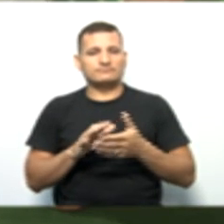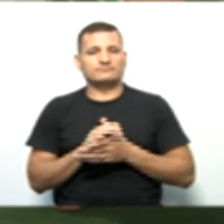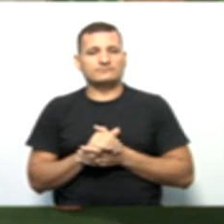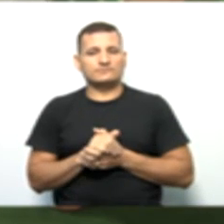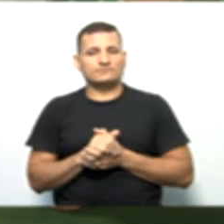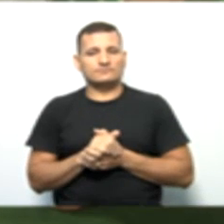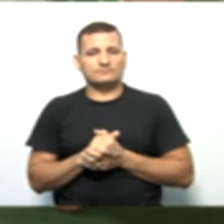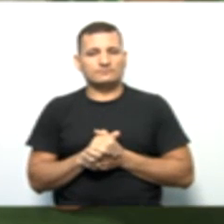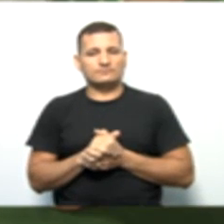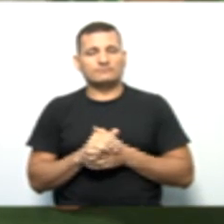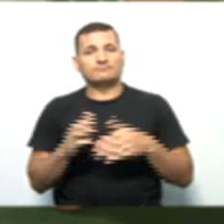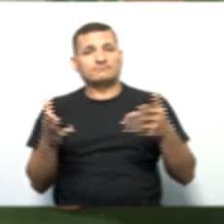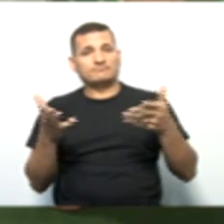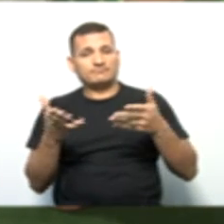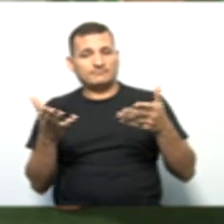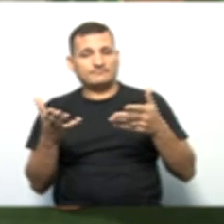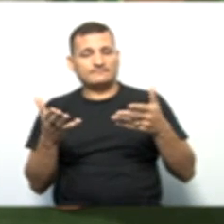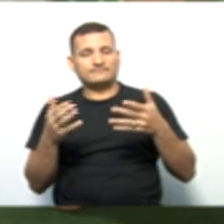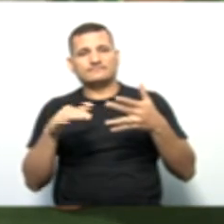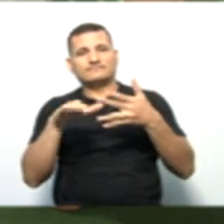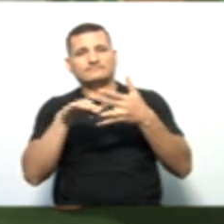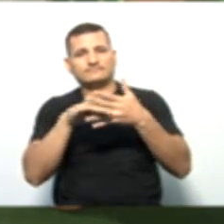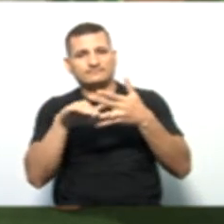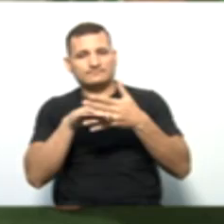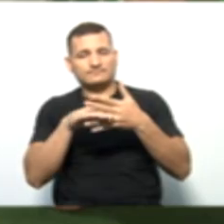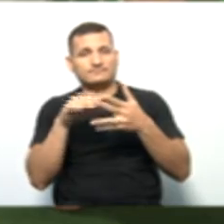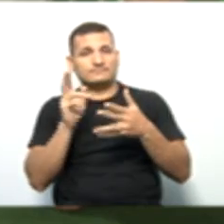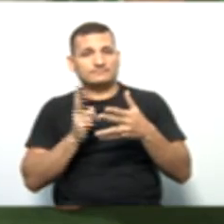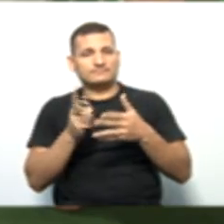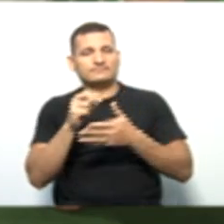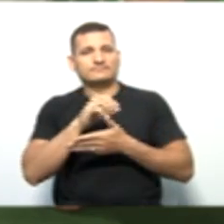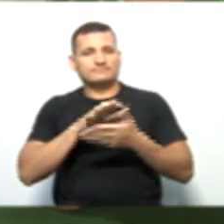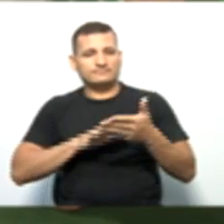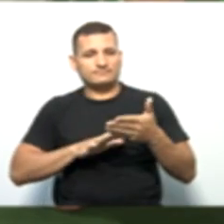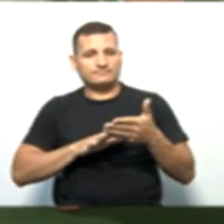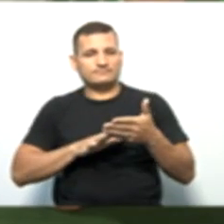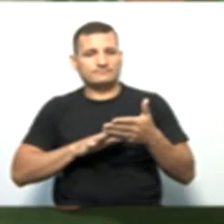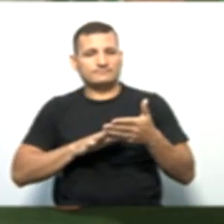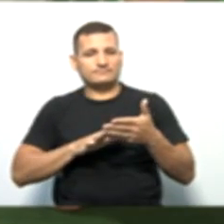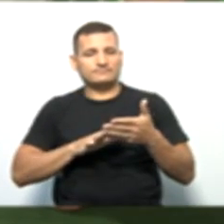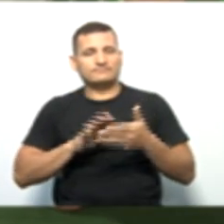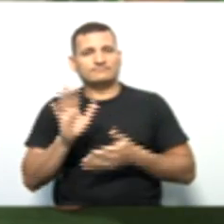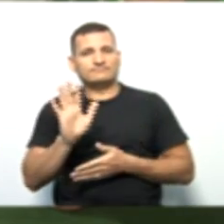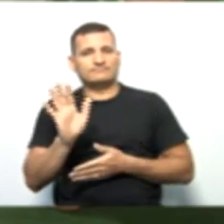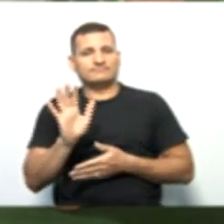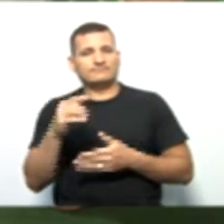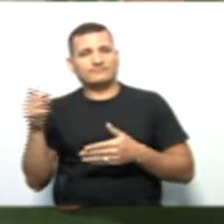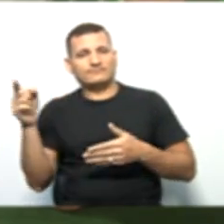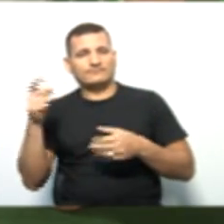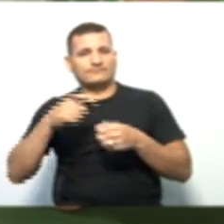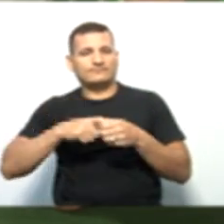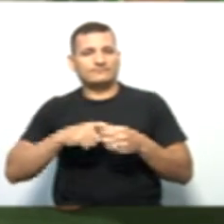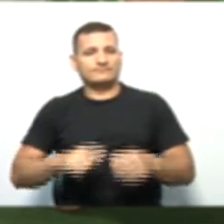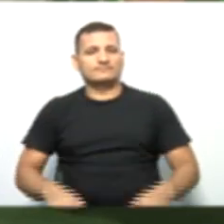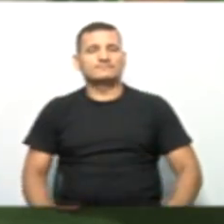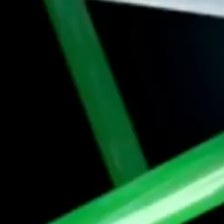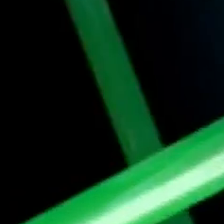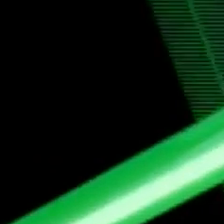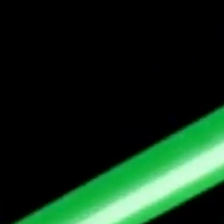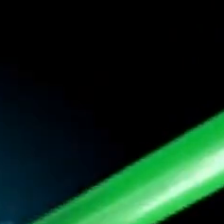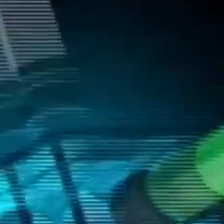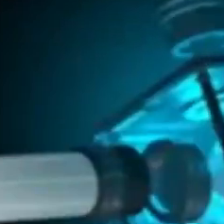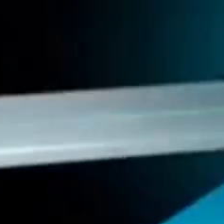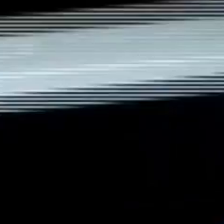professor. Então vamos aí, continuem aí fazendo atividade de sala, que daqui um pouquinho a gente retorna. E enviem as respostas pra gente. A gente volta já, gente. Valeu.